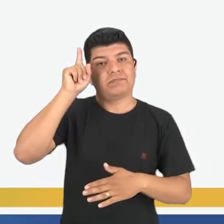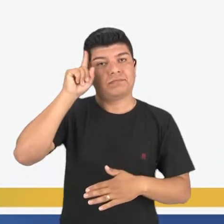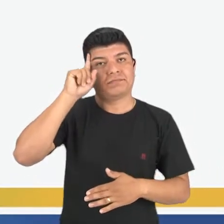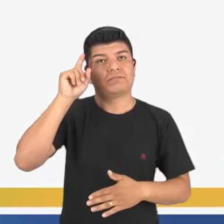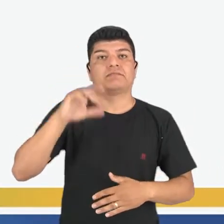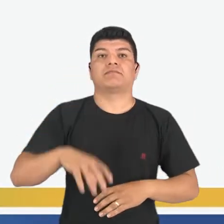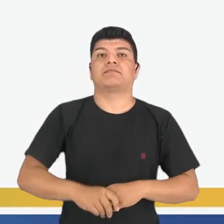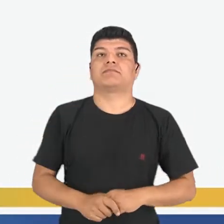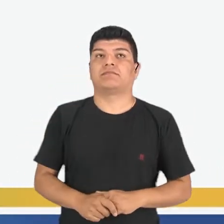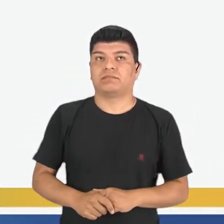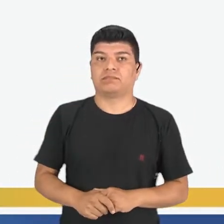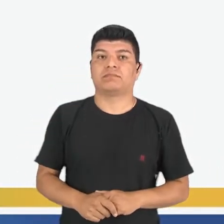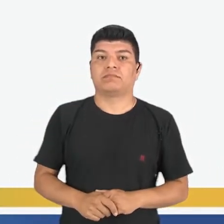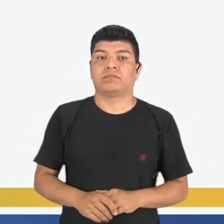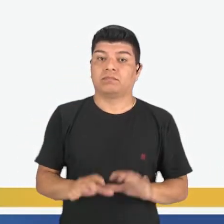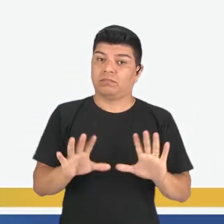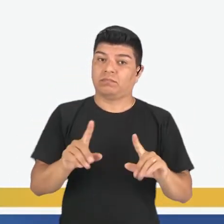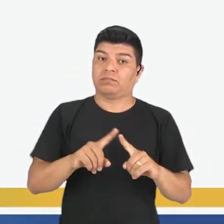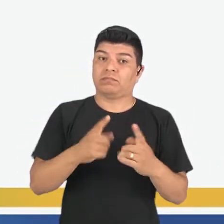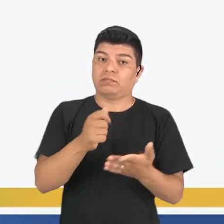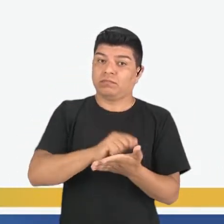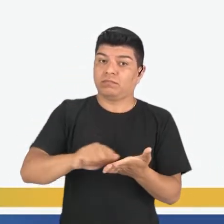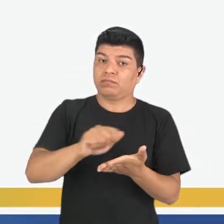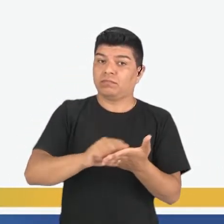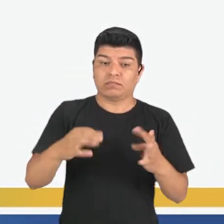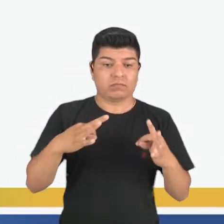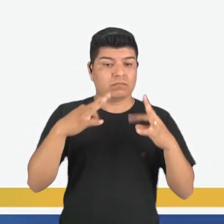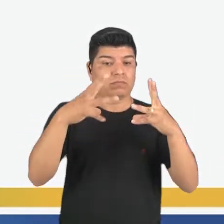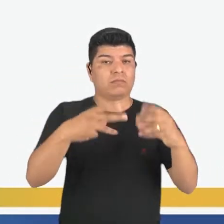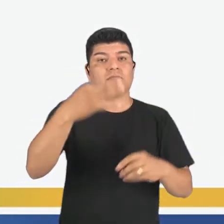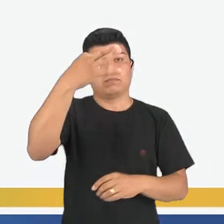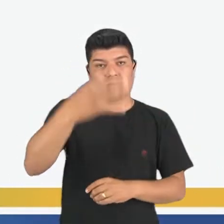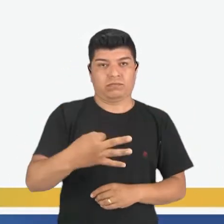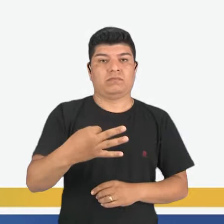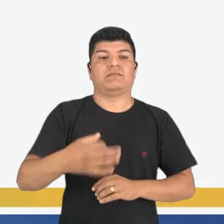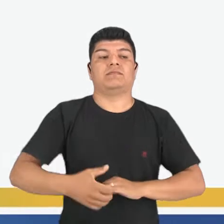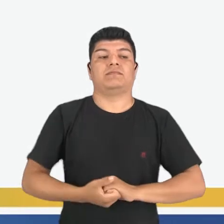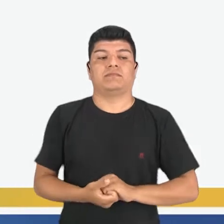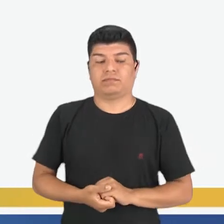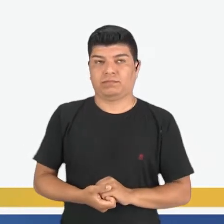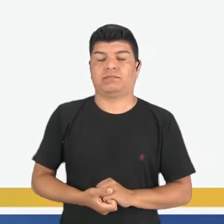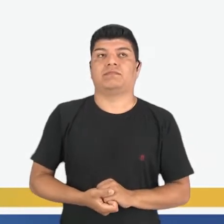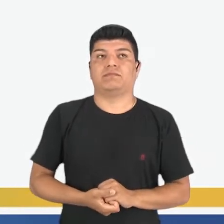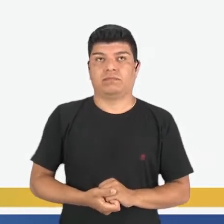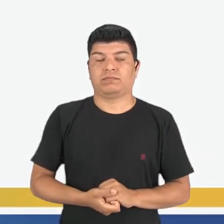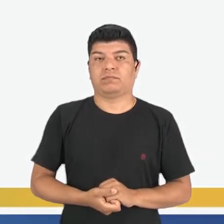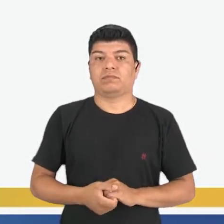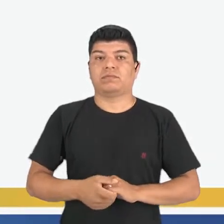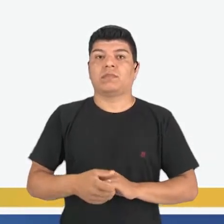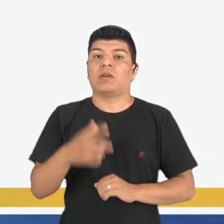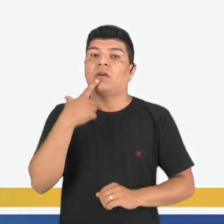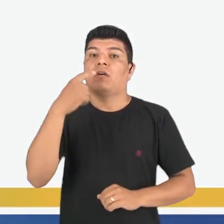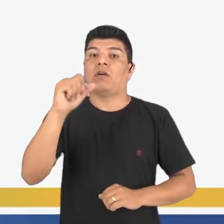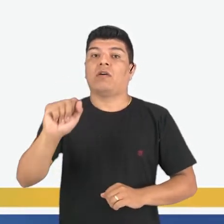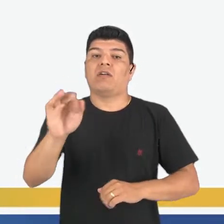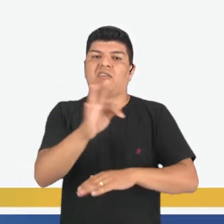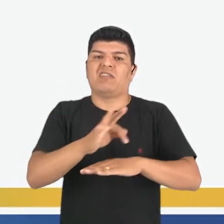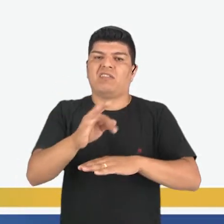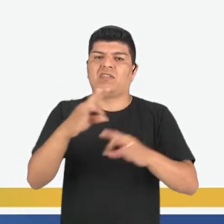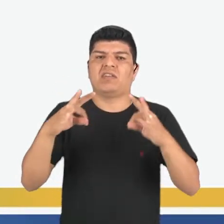a dia, desde que escreva também tudo corretamente. Ah, uma linguagem informal, eu vou escrever tudo